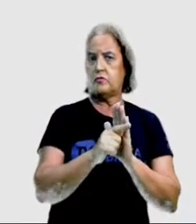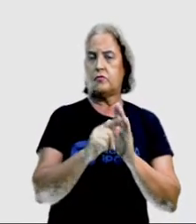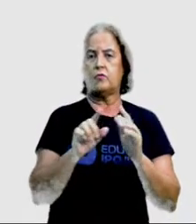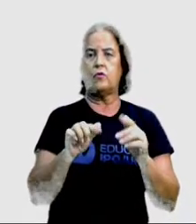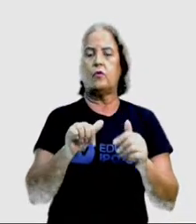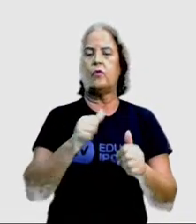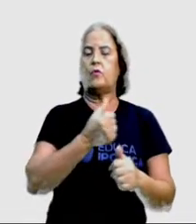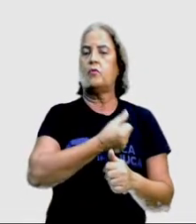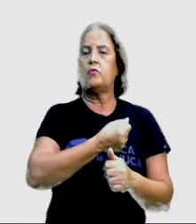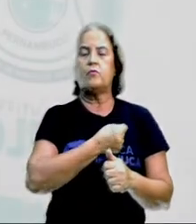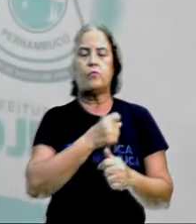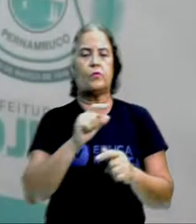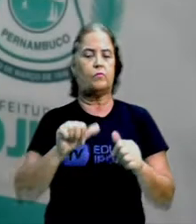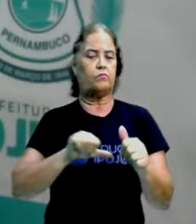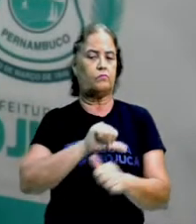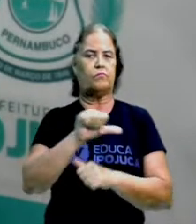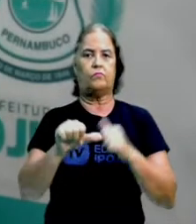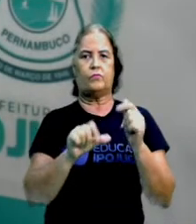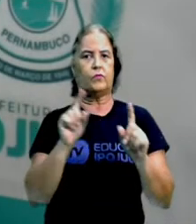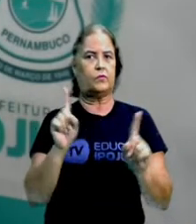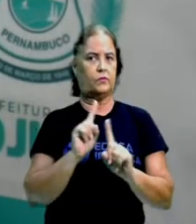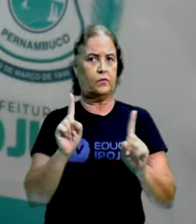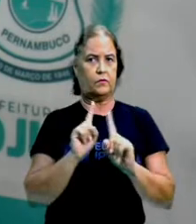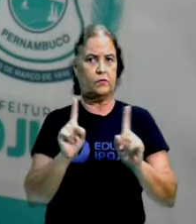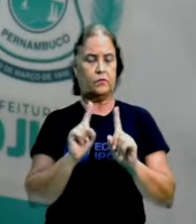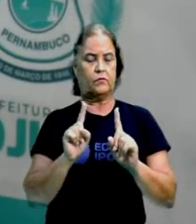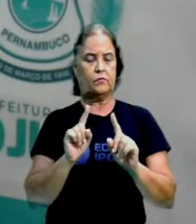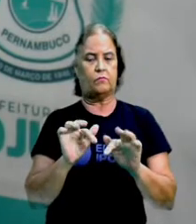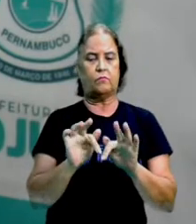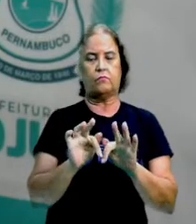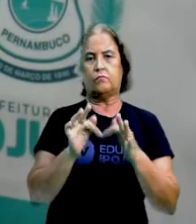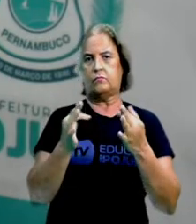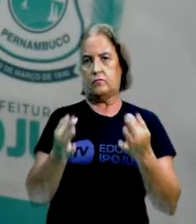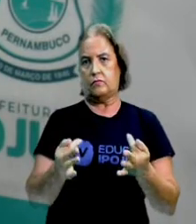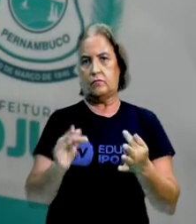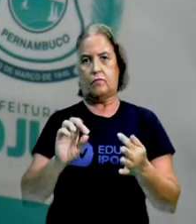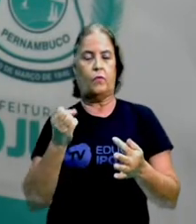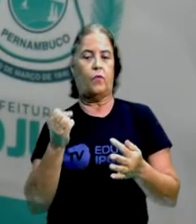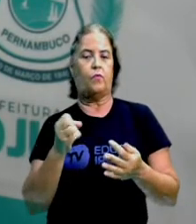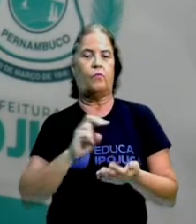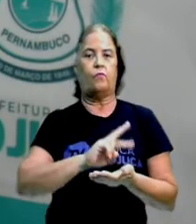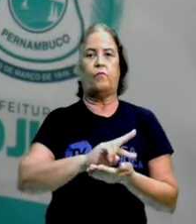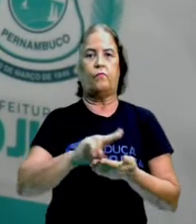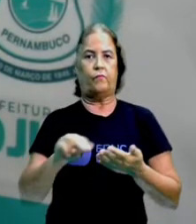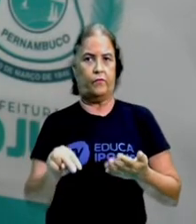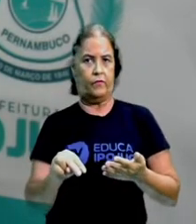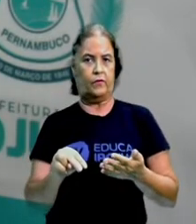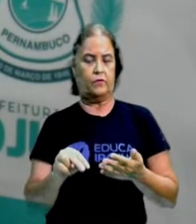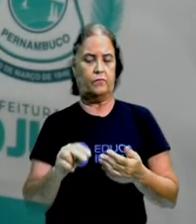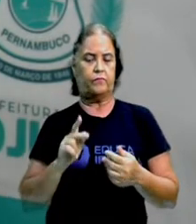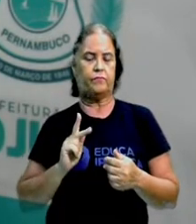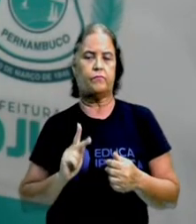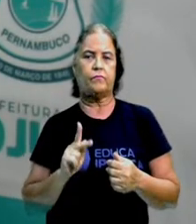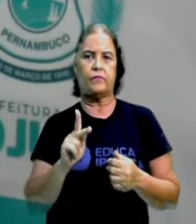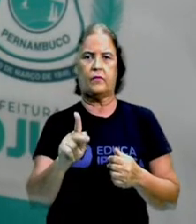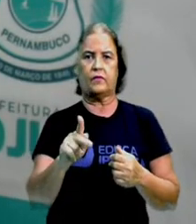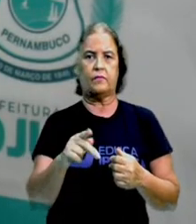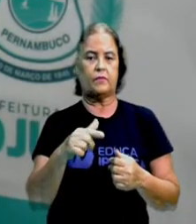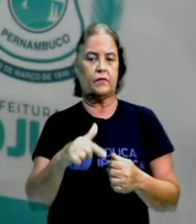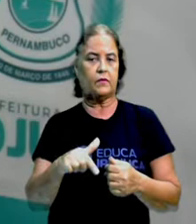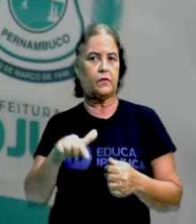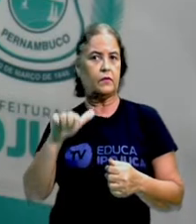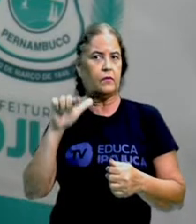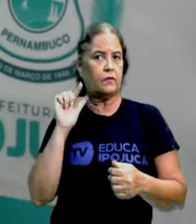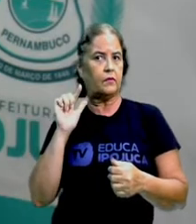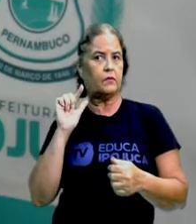e feminino, plural e singular. Sempre vão vir antes de um substantivo.